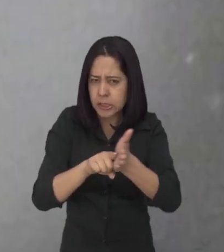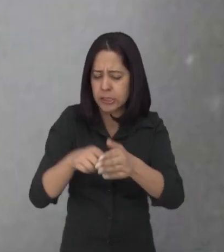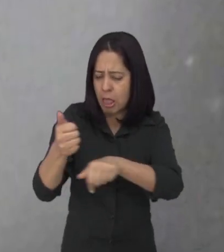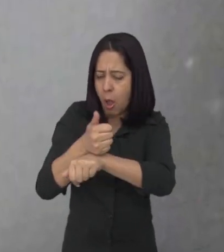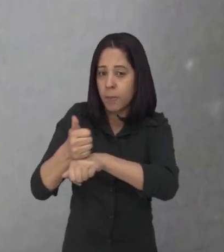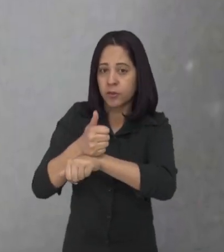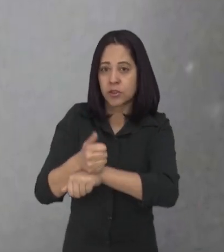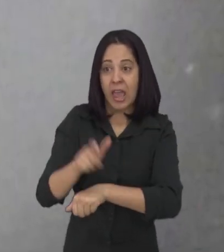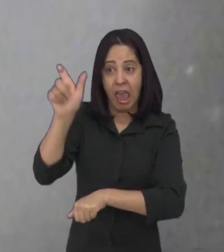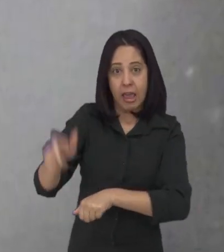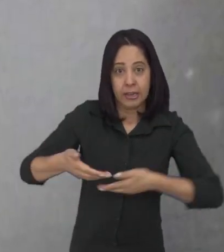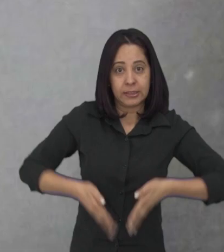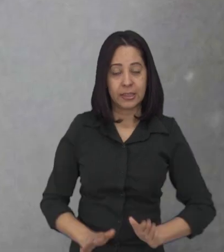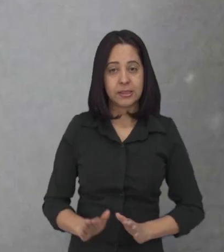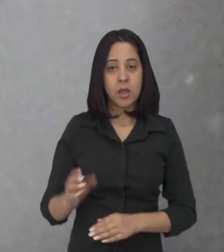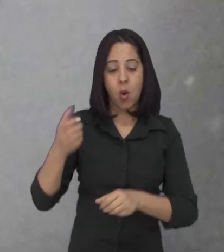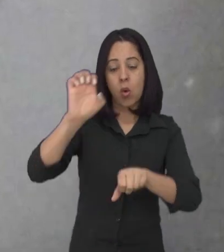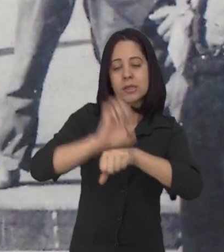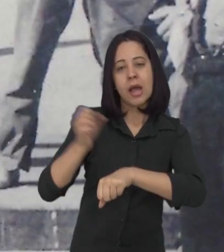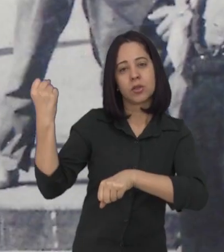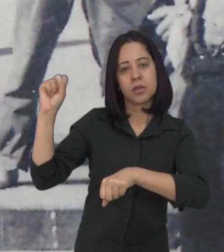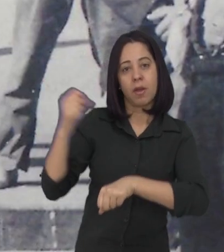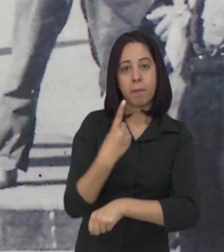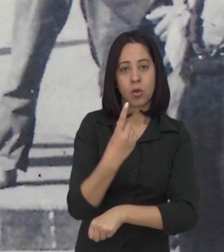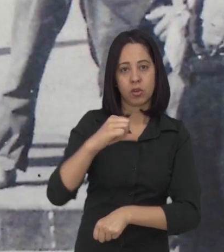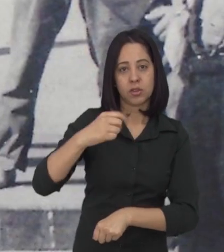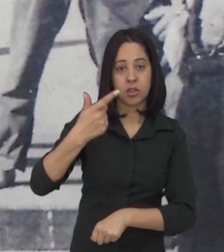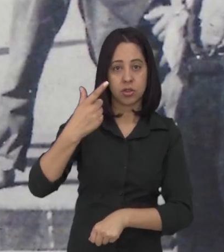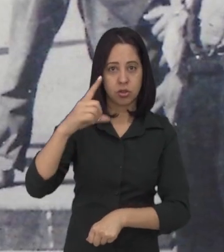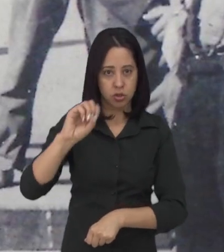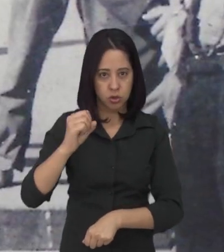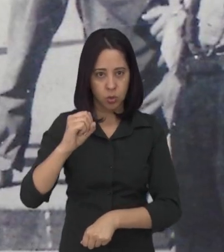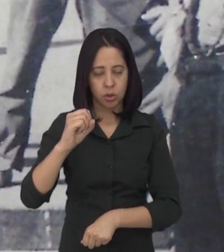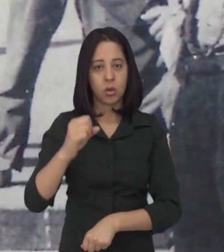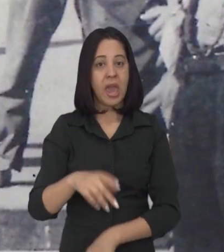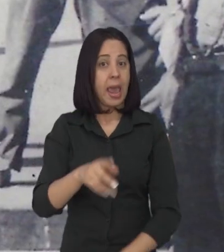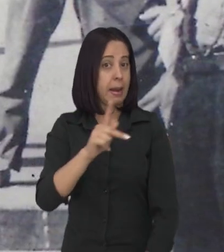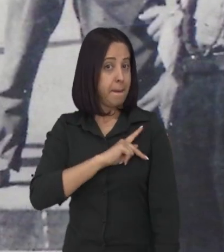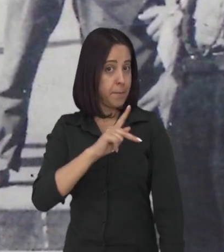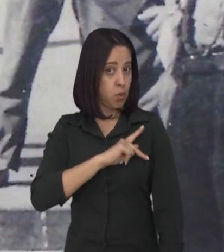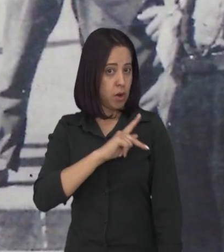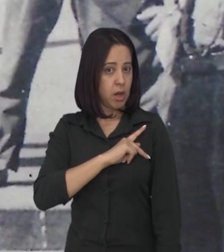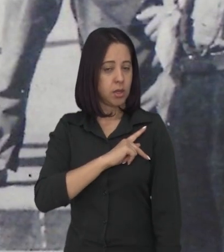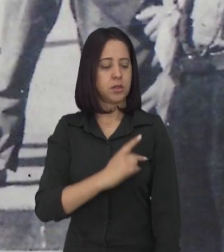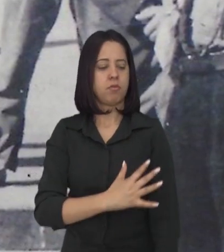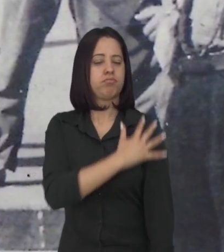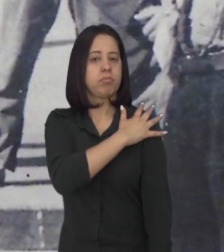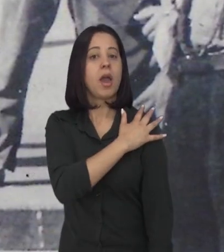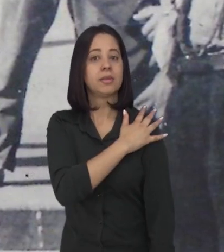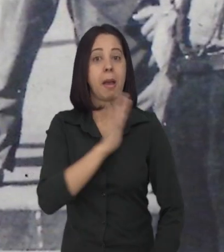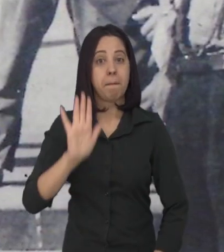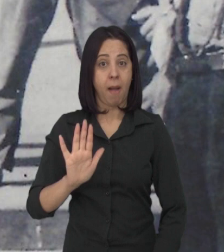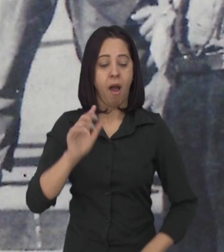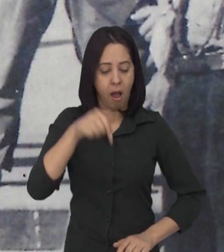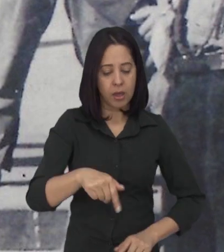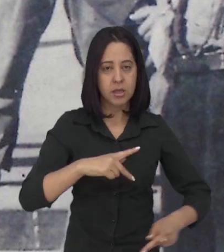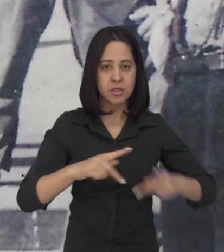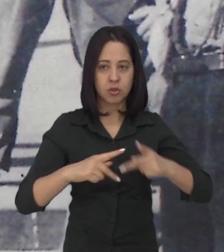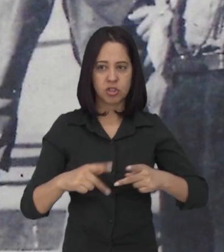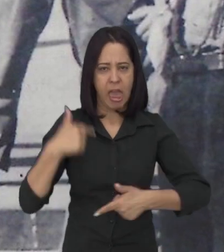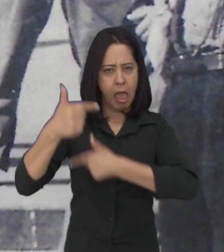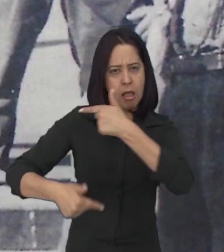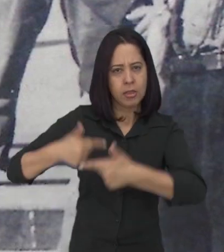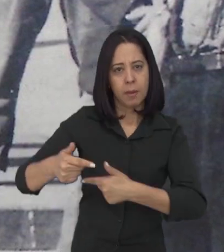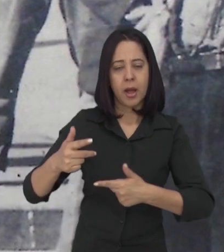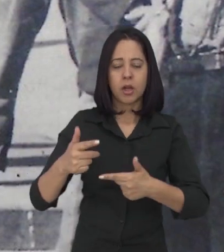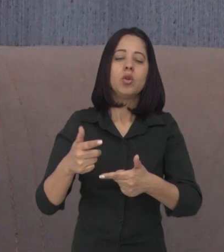no Sergipe, em 1918. Foi policial militar e chegou ao posto de major, mas em São José ganhou destaque como